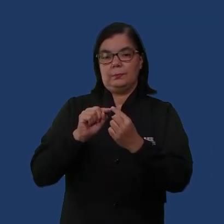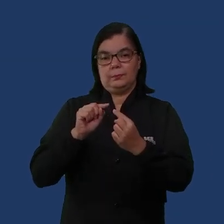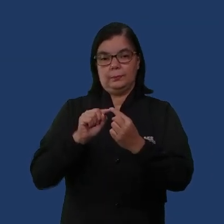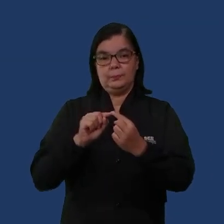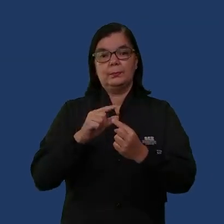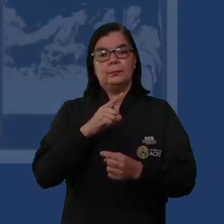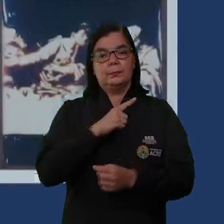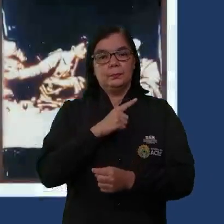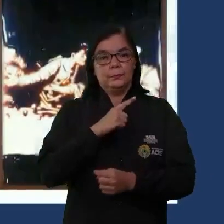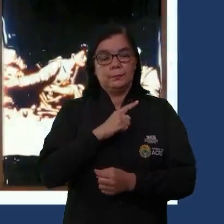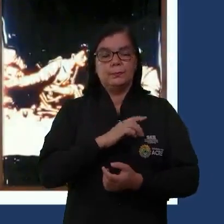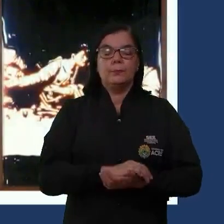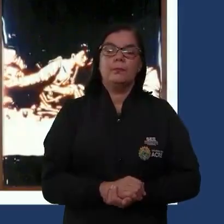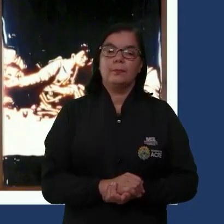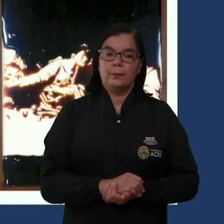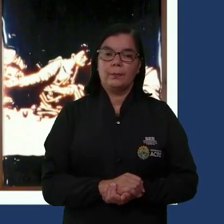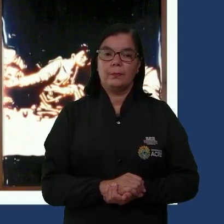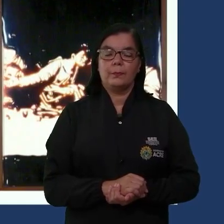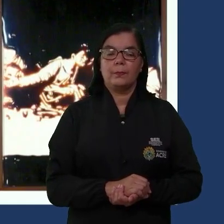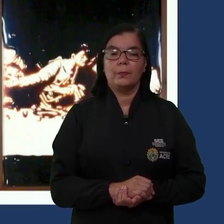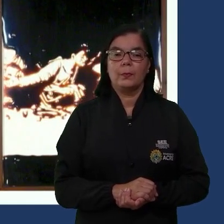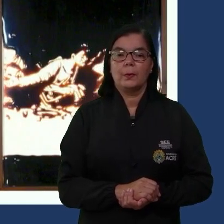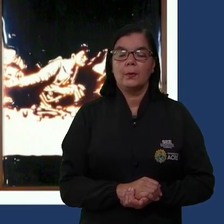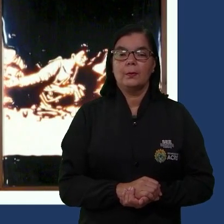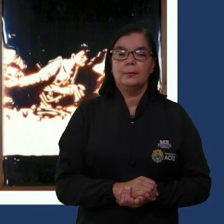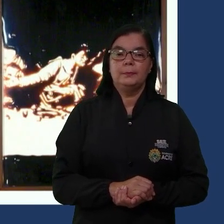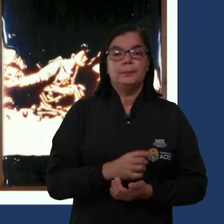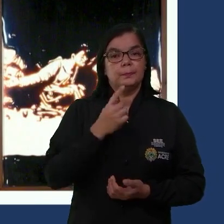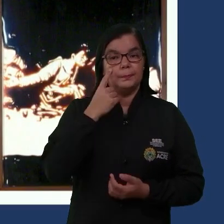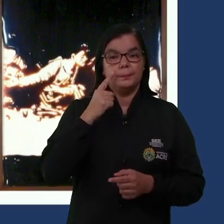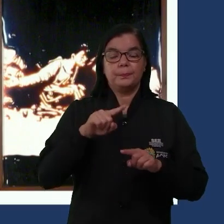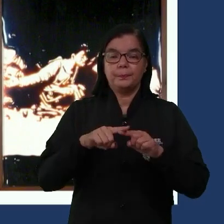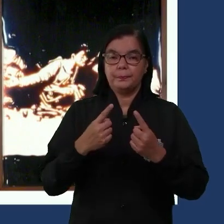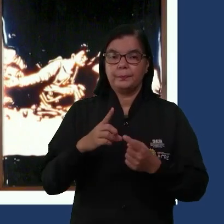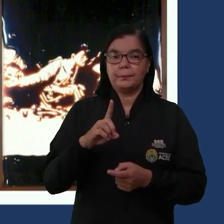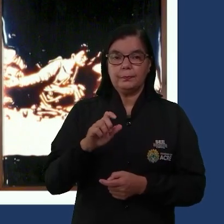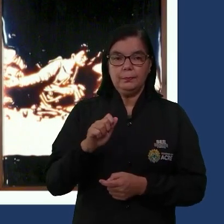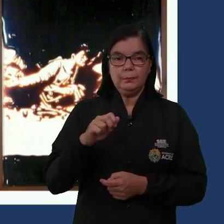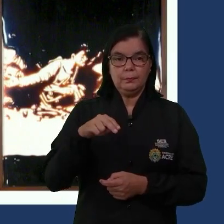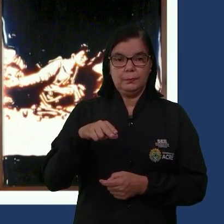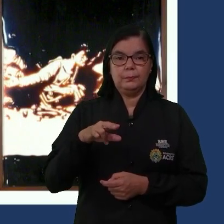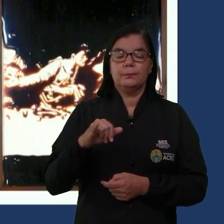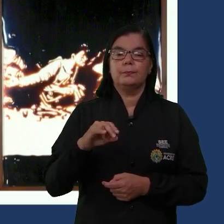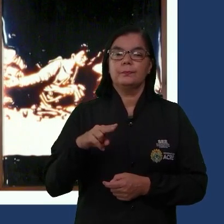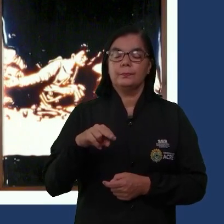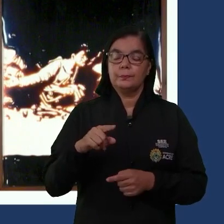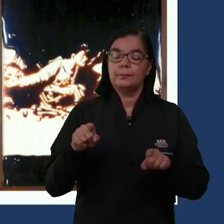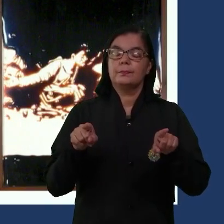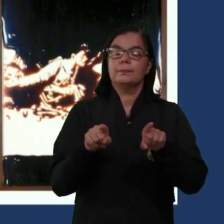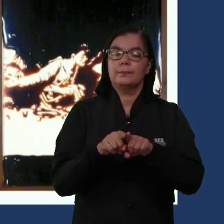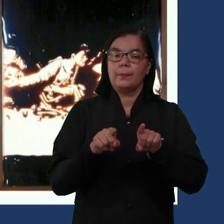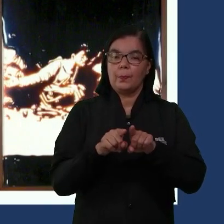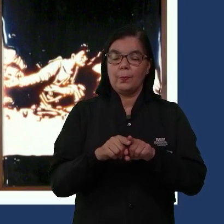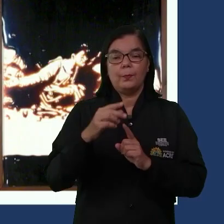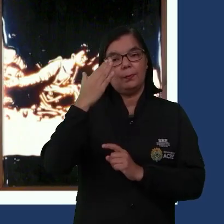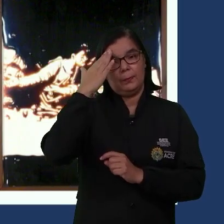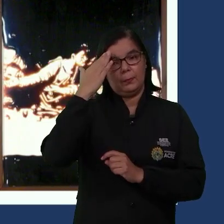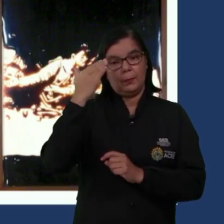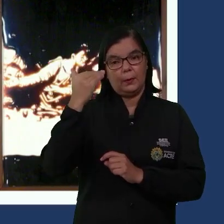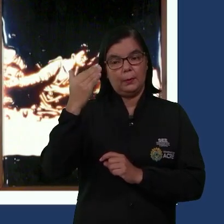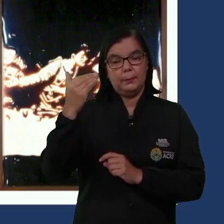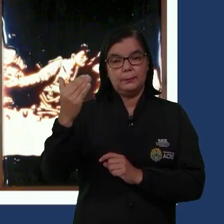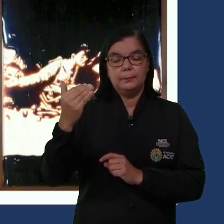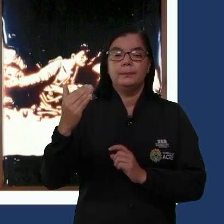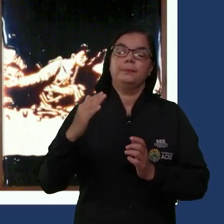Então, a gente trouxe aí essa perspectiva de Da Vinci. Mas eu trago também uma famosa,